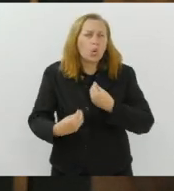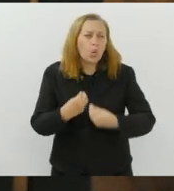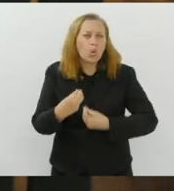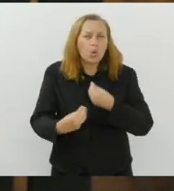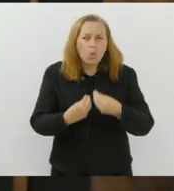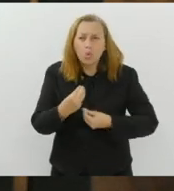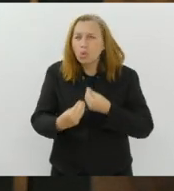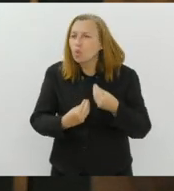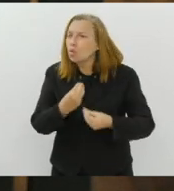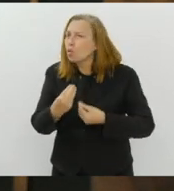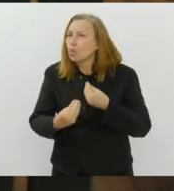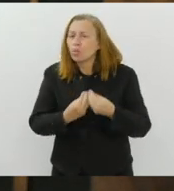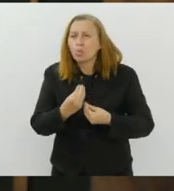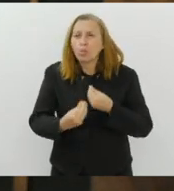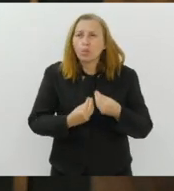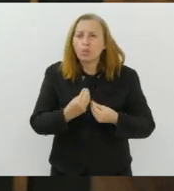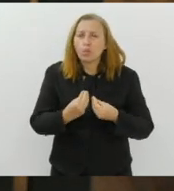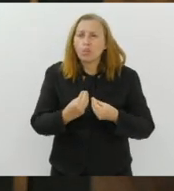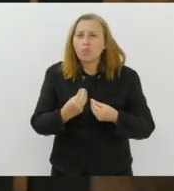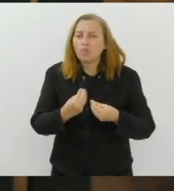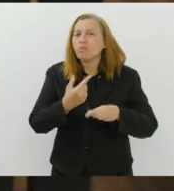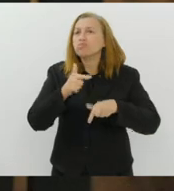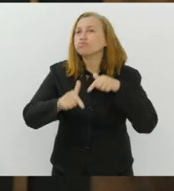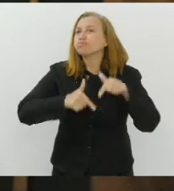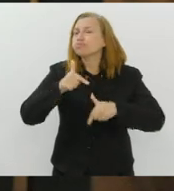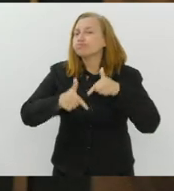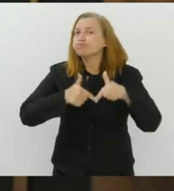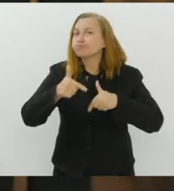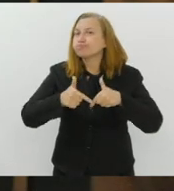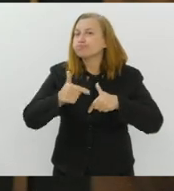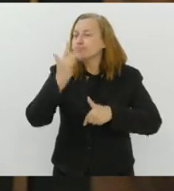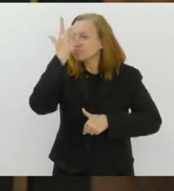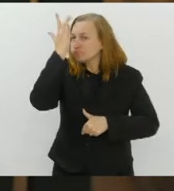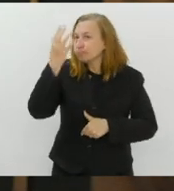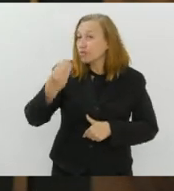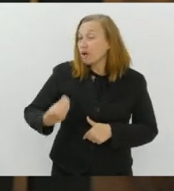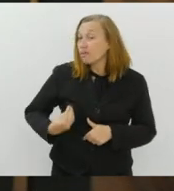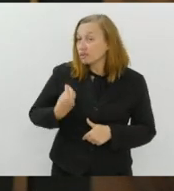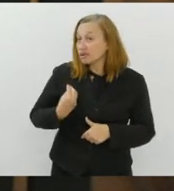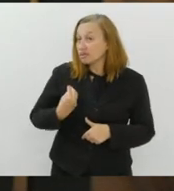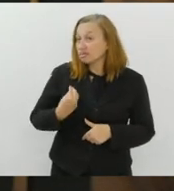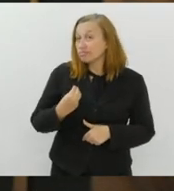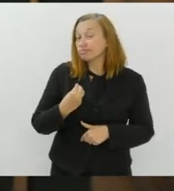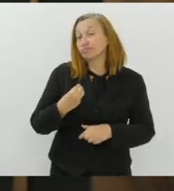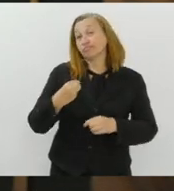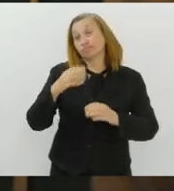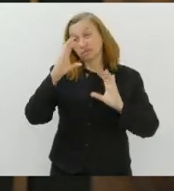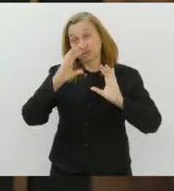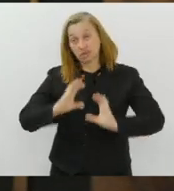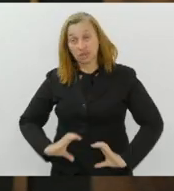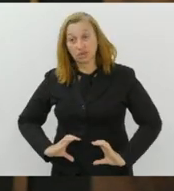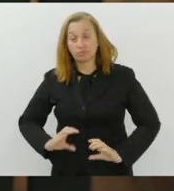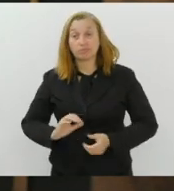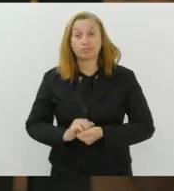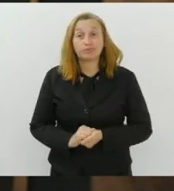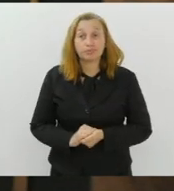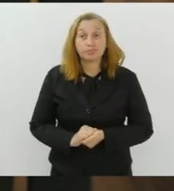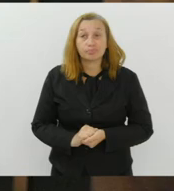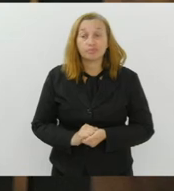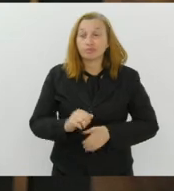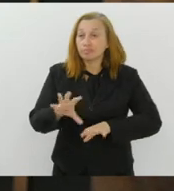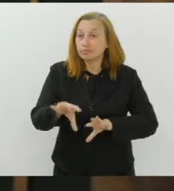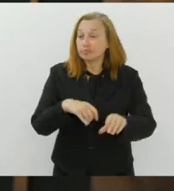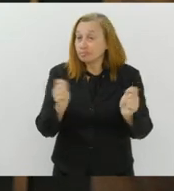gente vai trabalhar para facilitar a vida desses cidadãos, né?